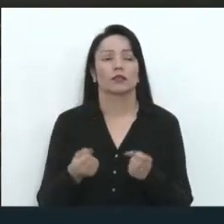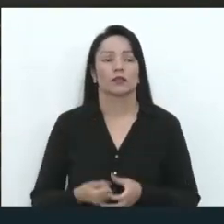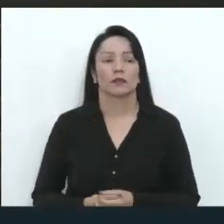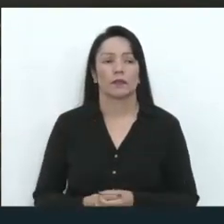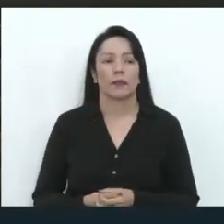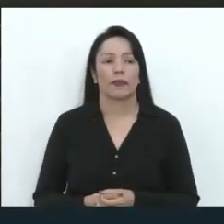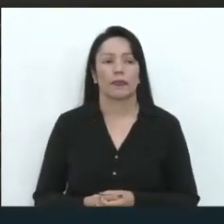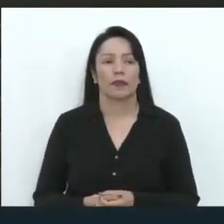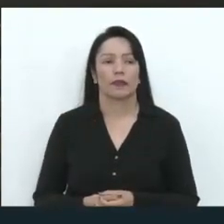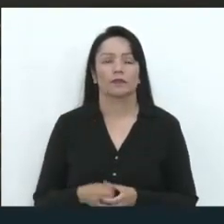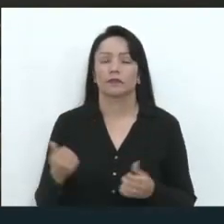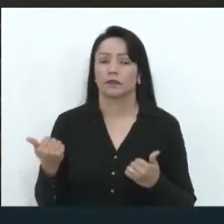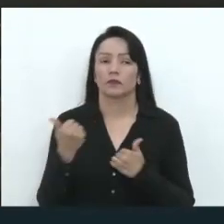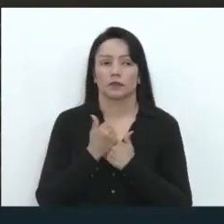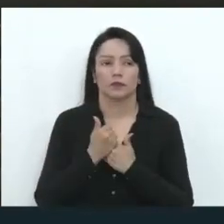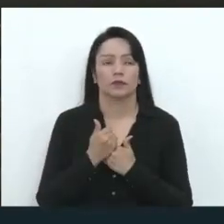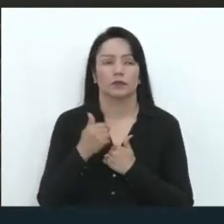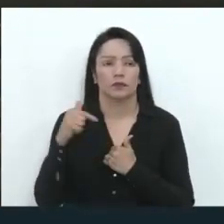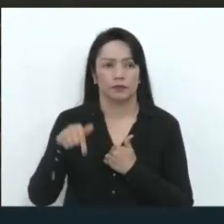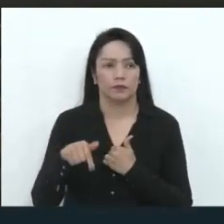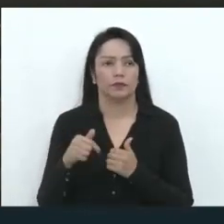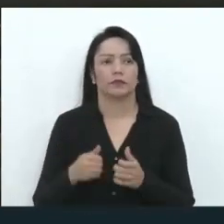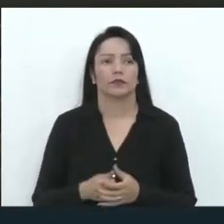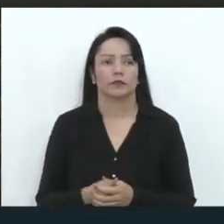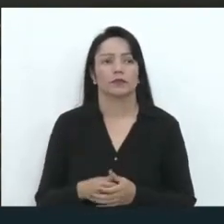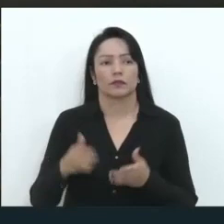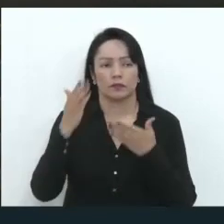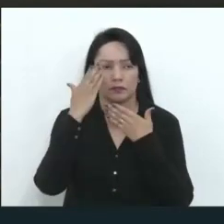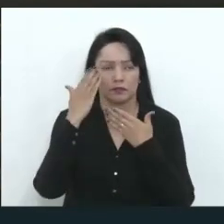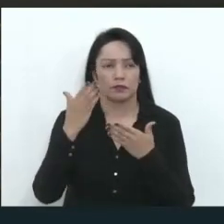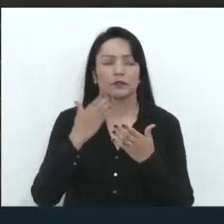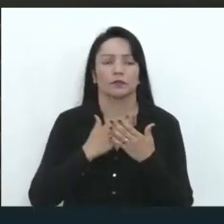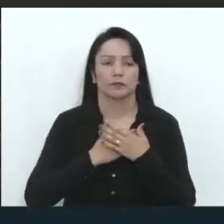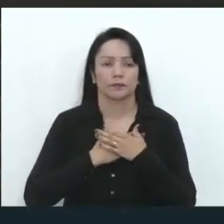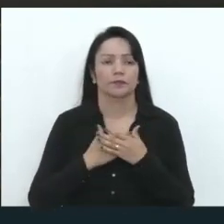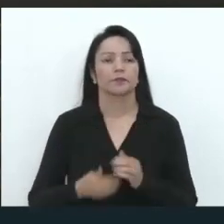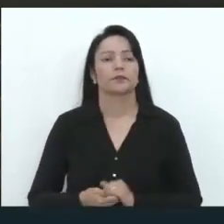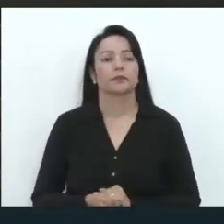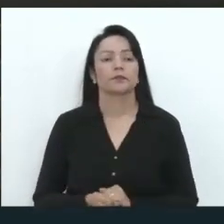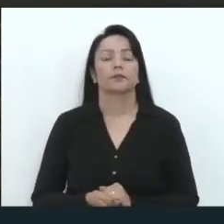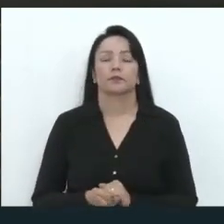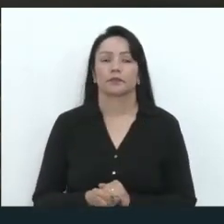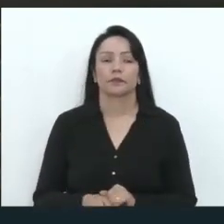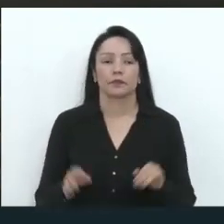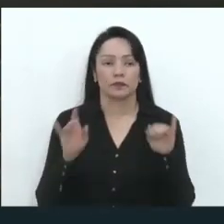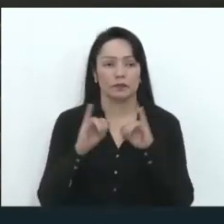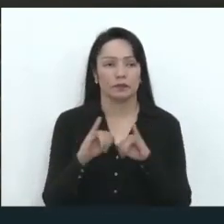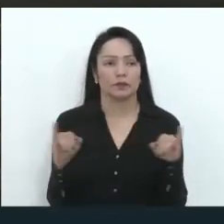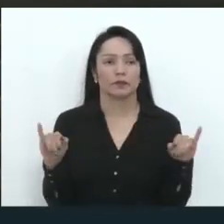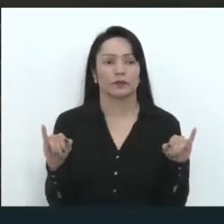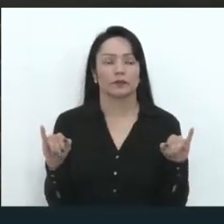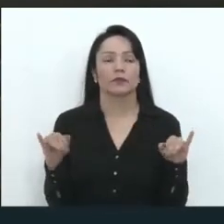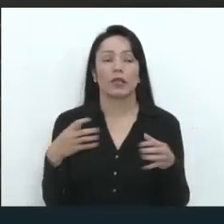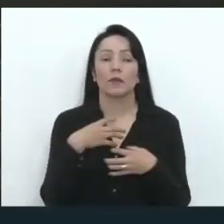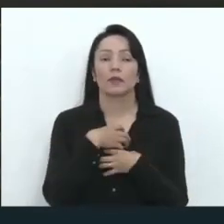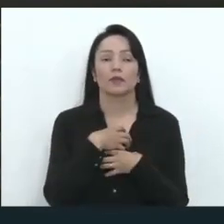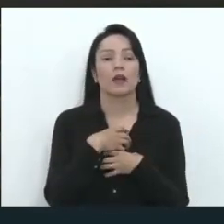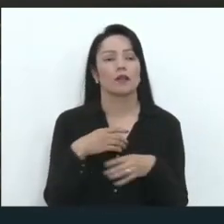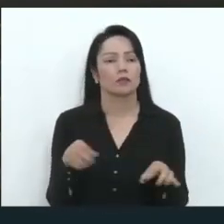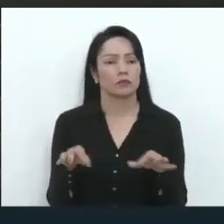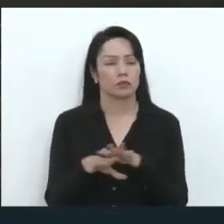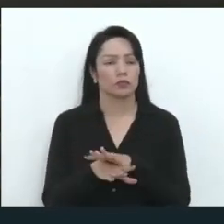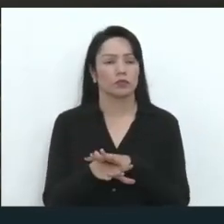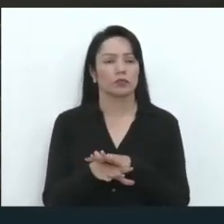como suplente aqui nessa casa. Quero agradecer de todo o meu coração. Por fim, venho dizer que me sinto preparado mais que